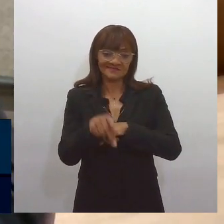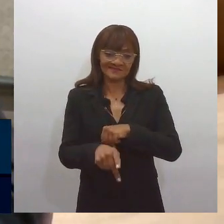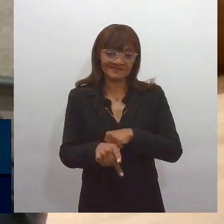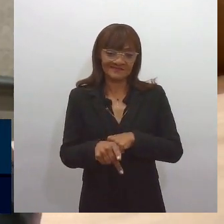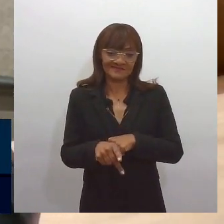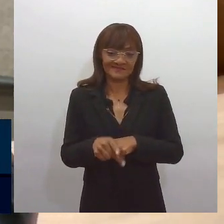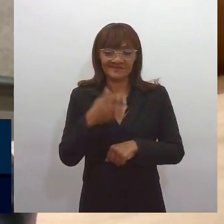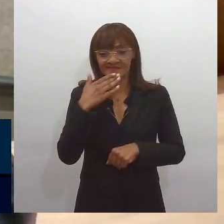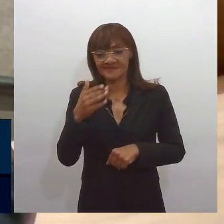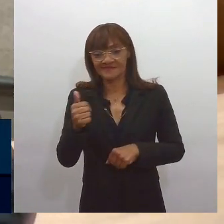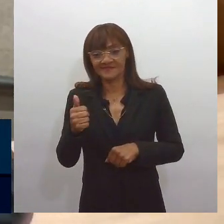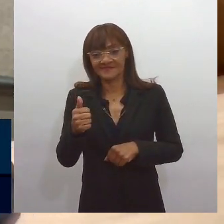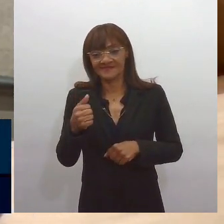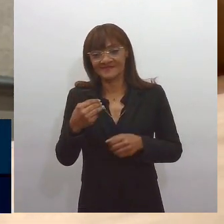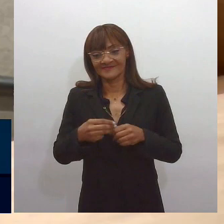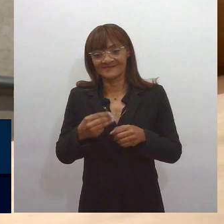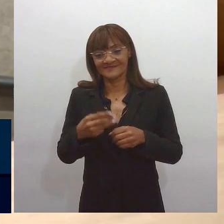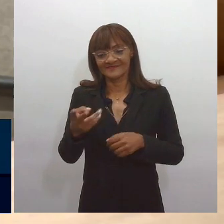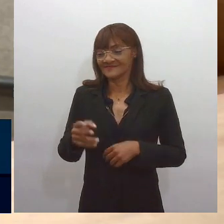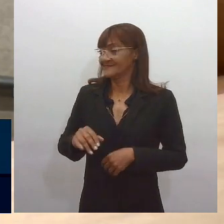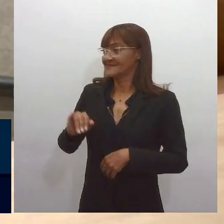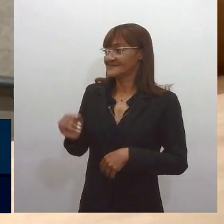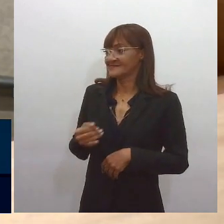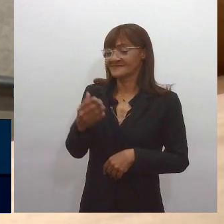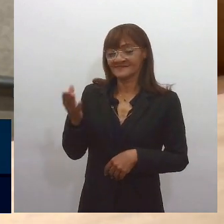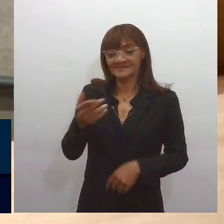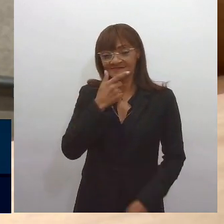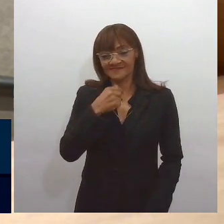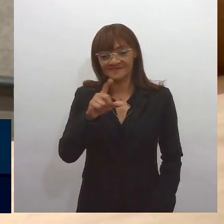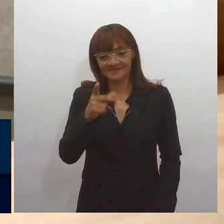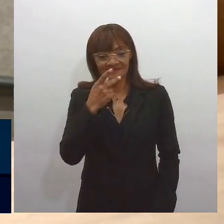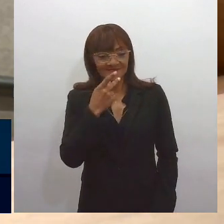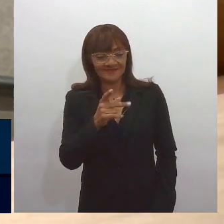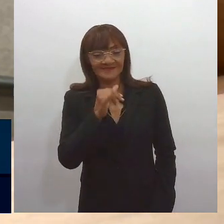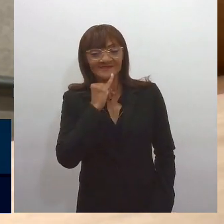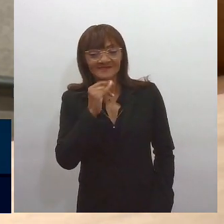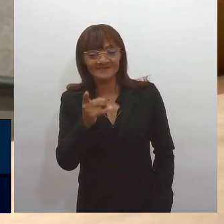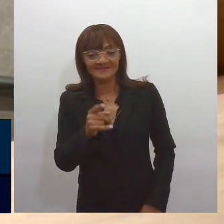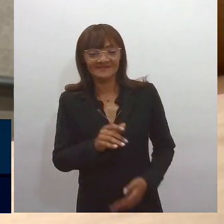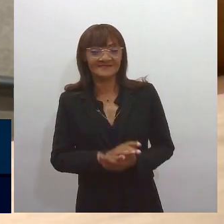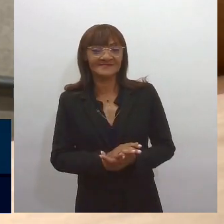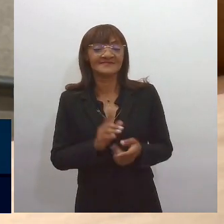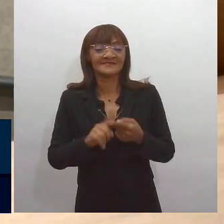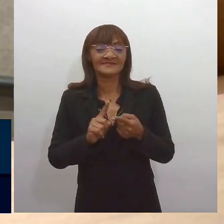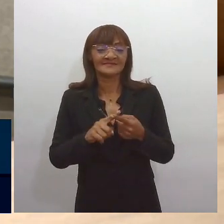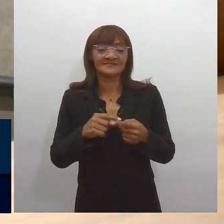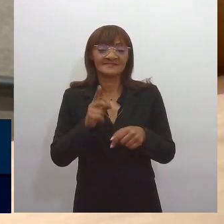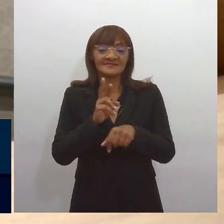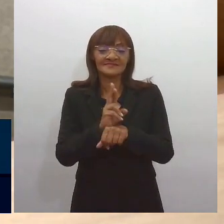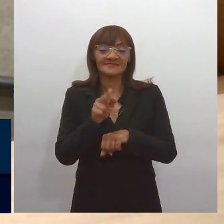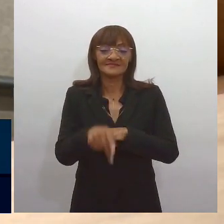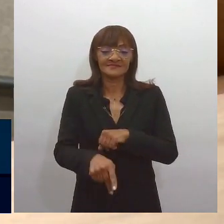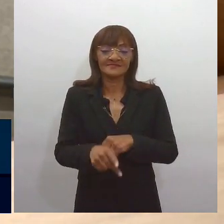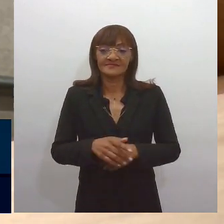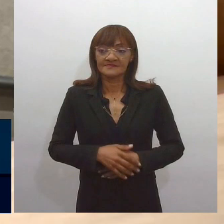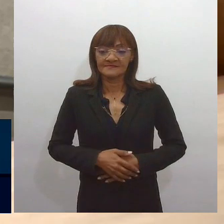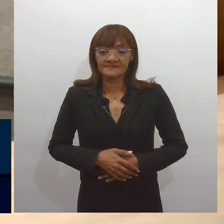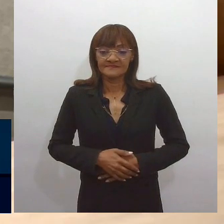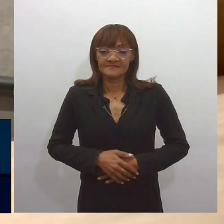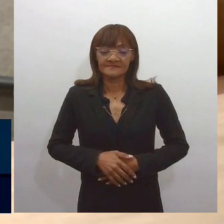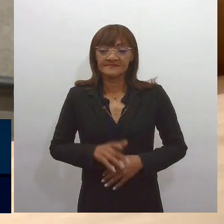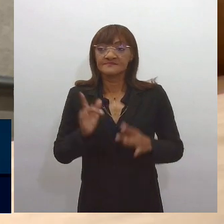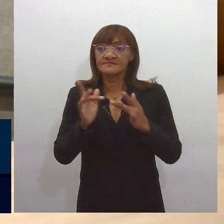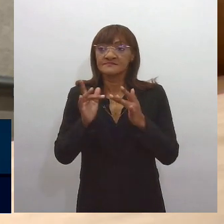Luciano B vai falar de Itabaiana não posso deixar de falar de Ribeirópolis e foi a primeira ligação que eu tive com o senhor foi ligando né para pedir uma